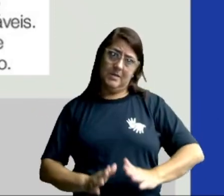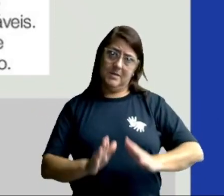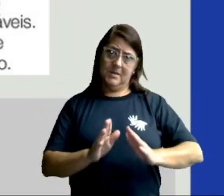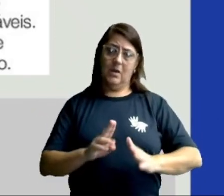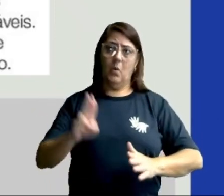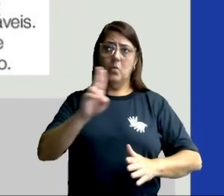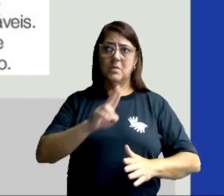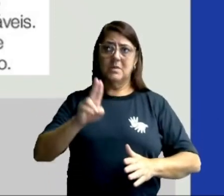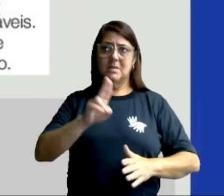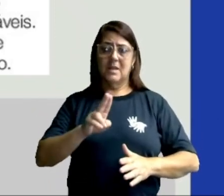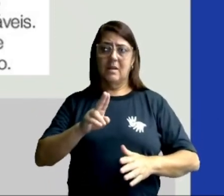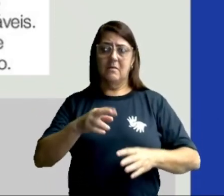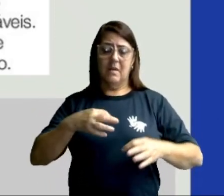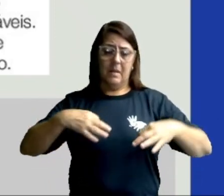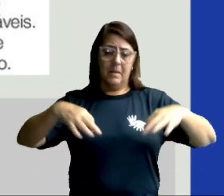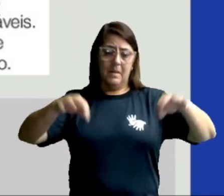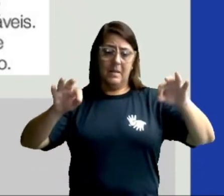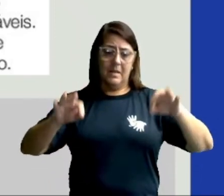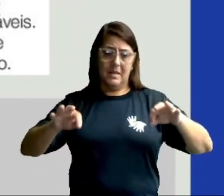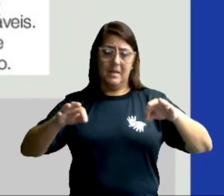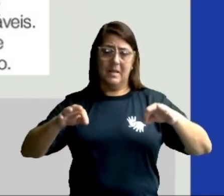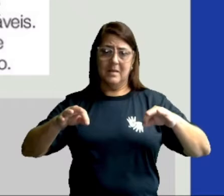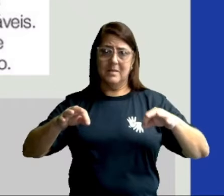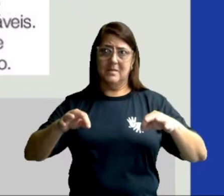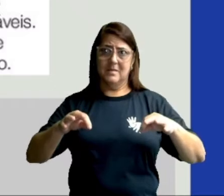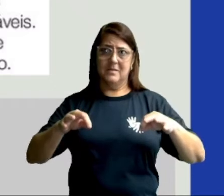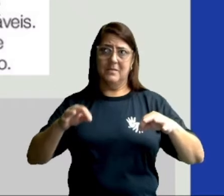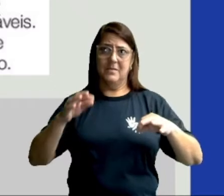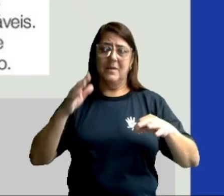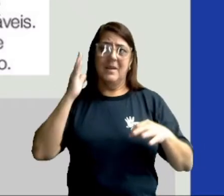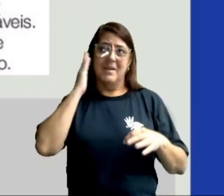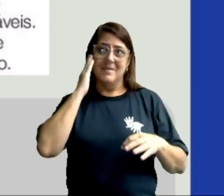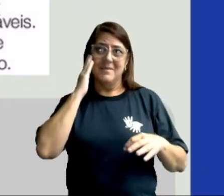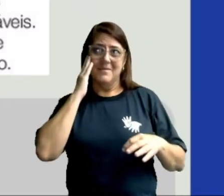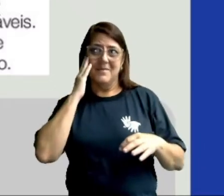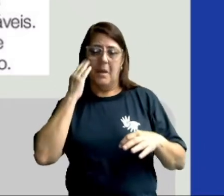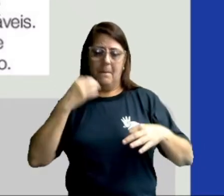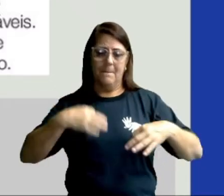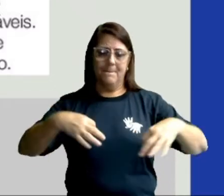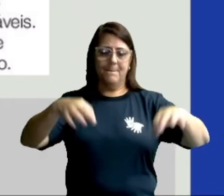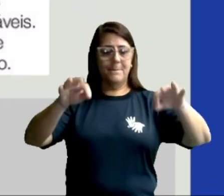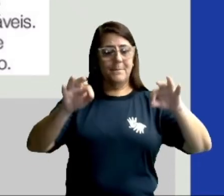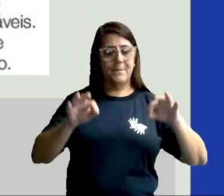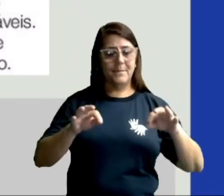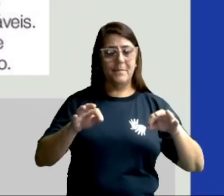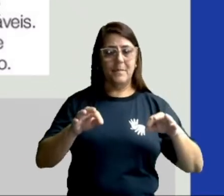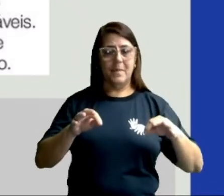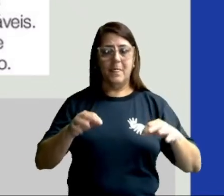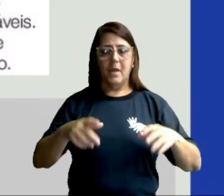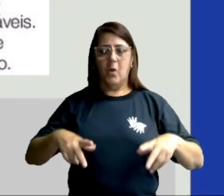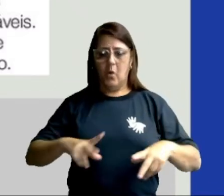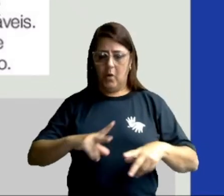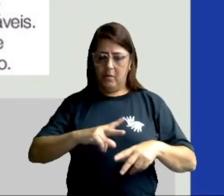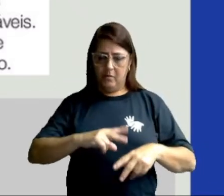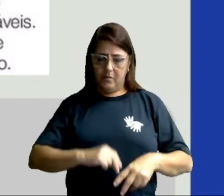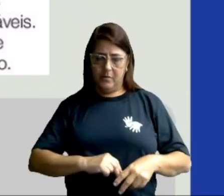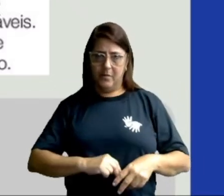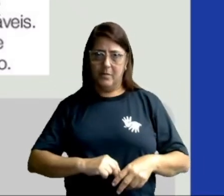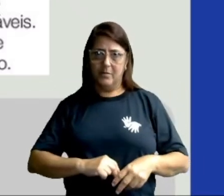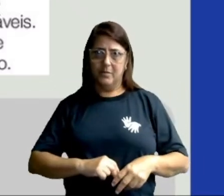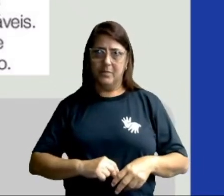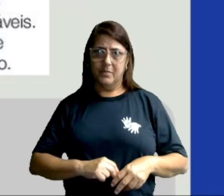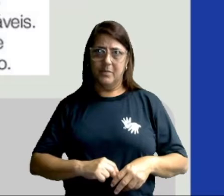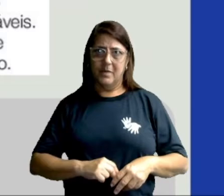usavam apenas fraldas de tecido, né? Feita de algodão, né? E colocava ali aquele brochezinho